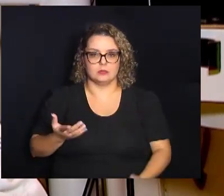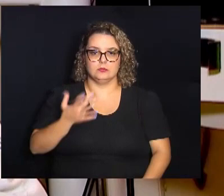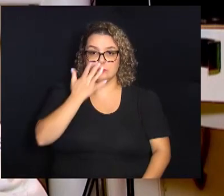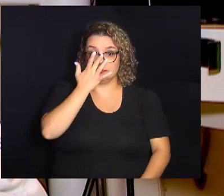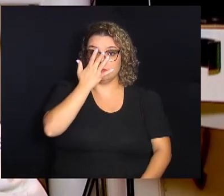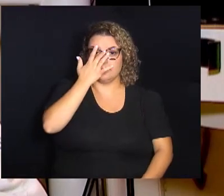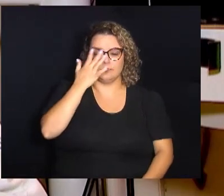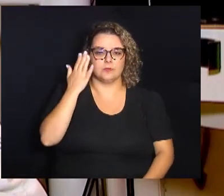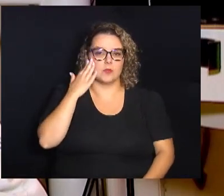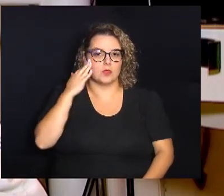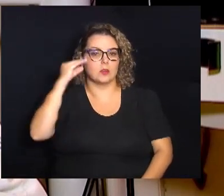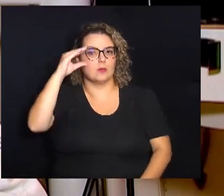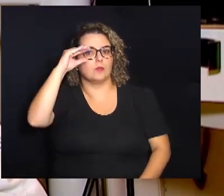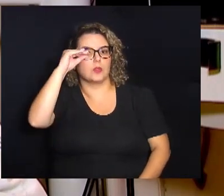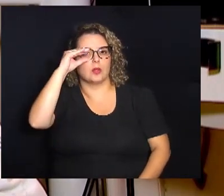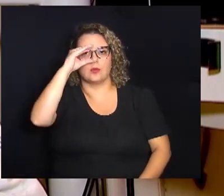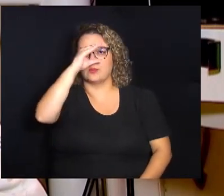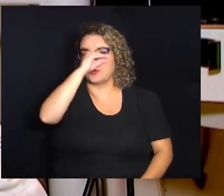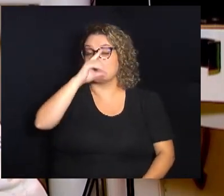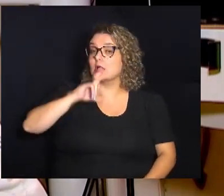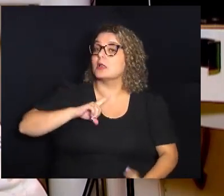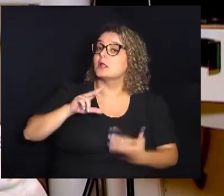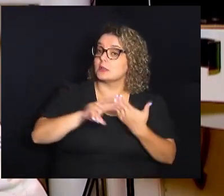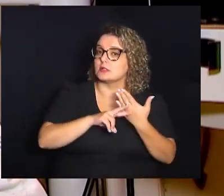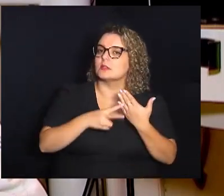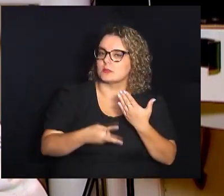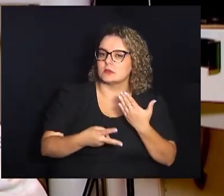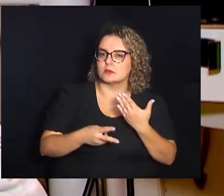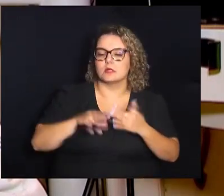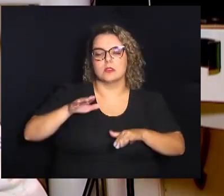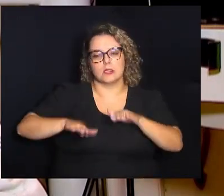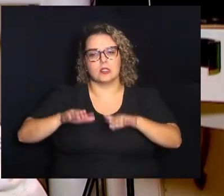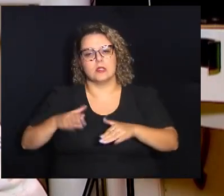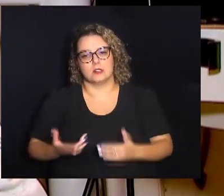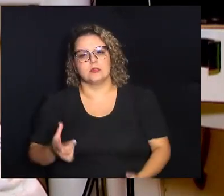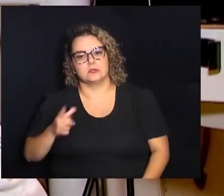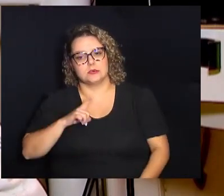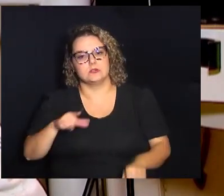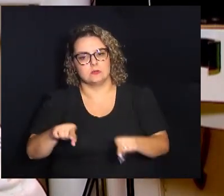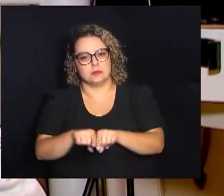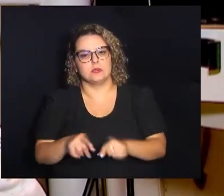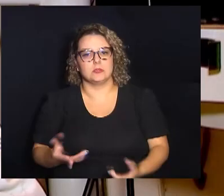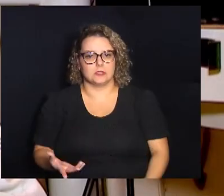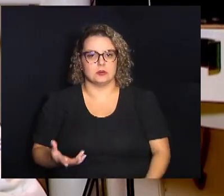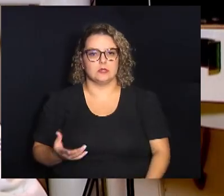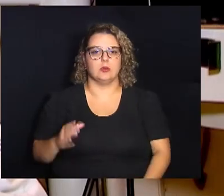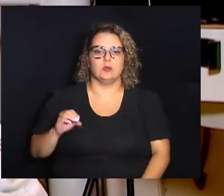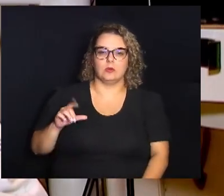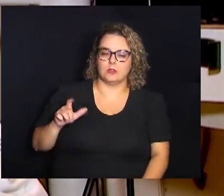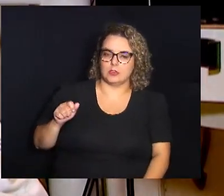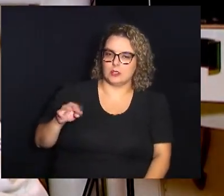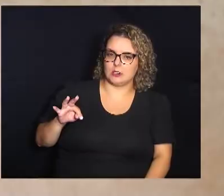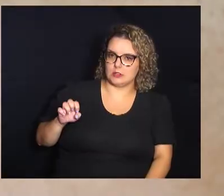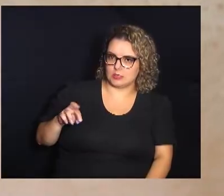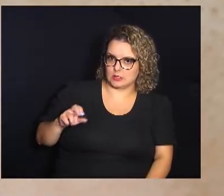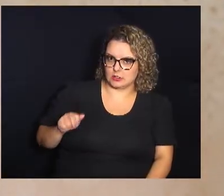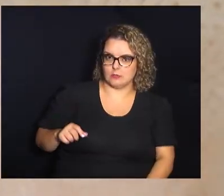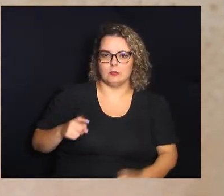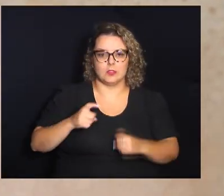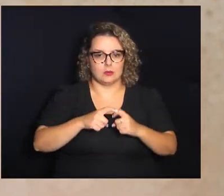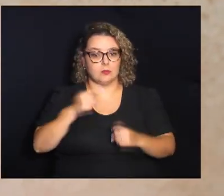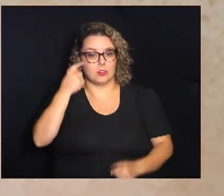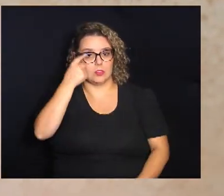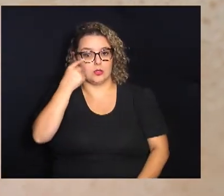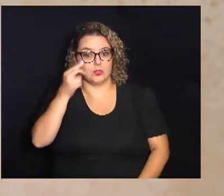saber que o colírio ele tem um efeito e, muitas vezes, tem também o seu efeito colateral. Para o oftalmologista, o